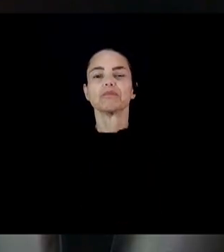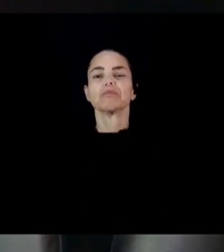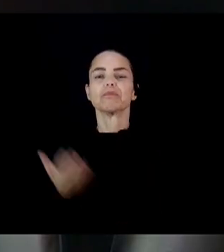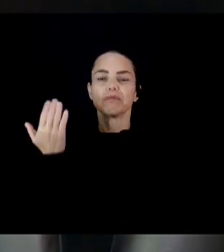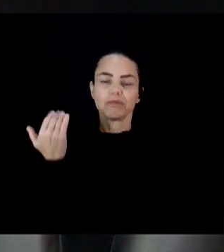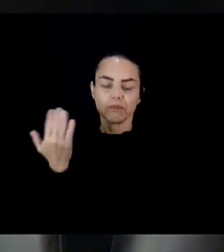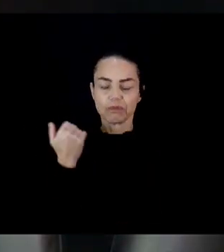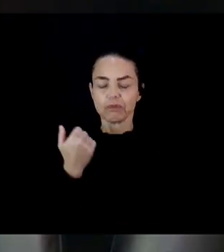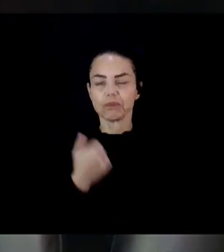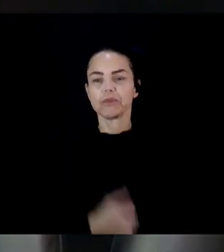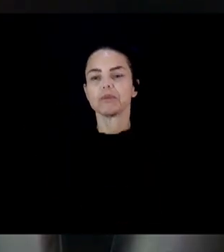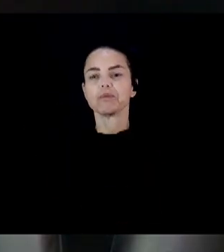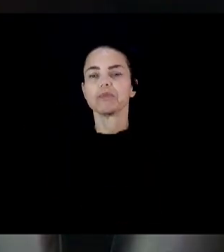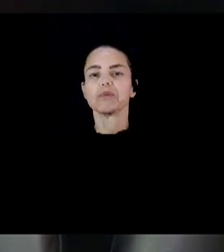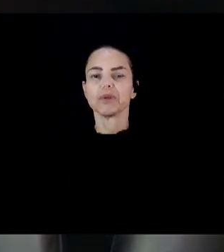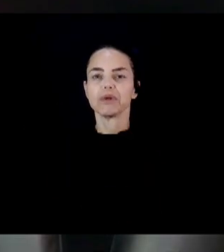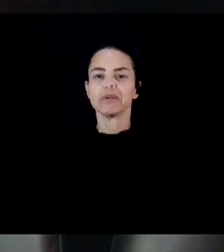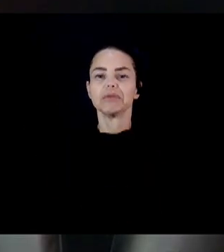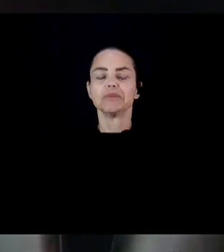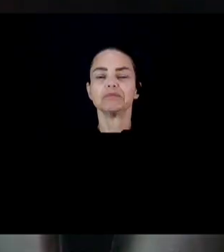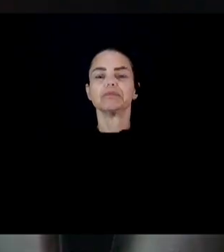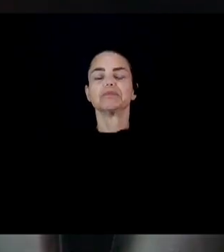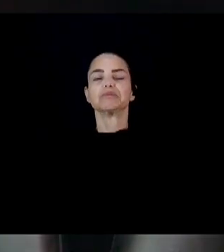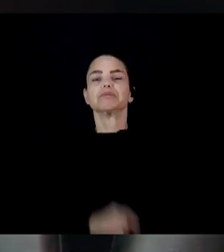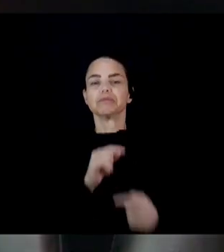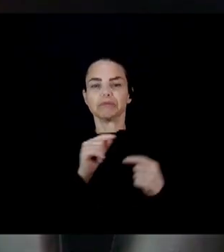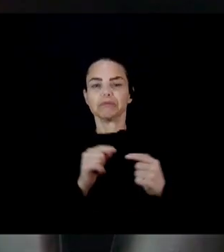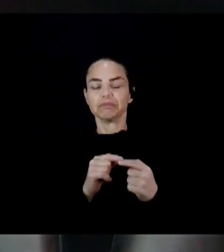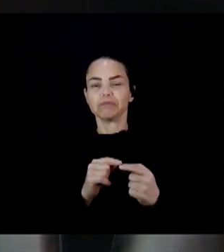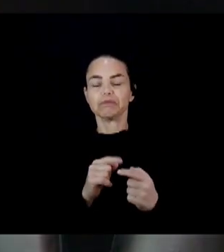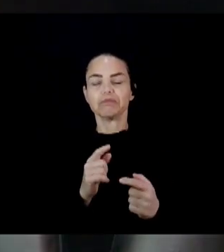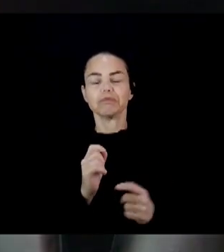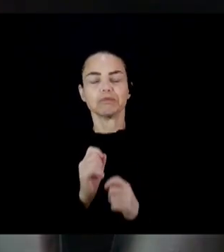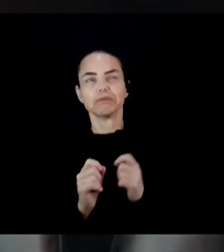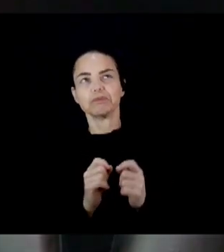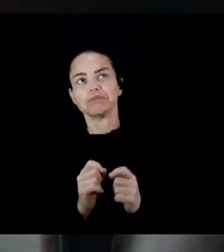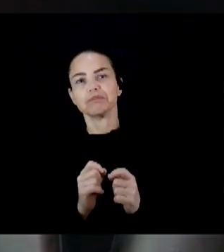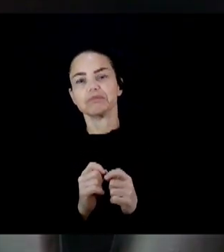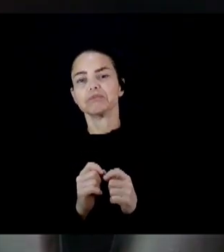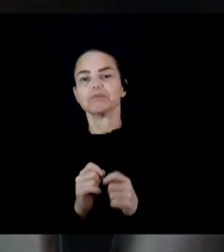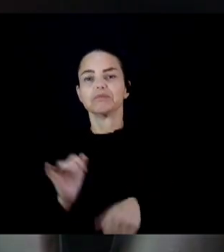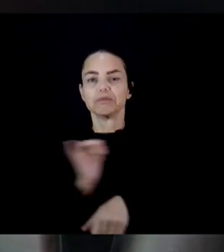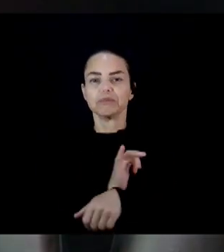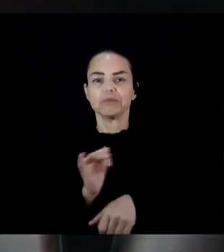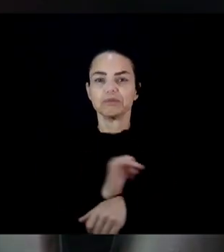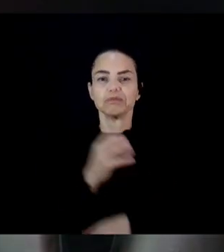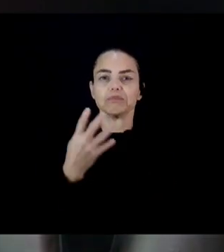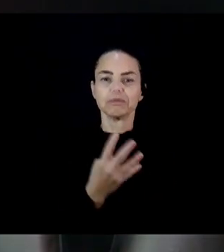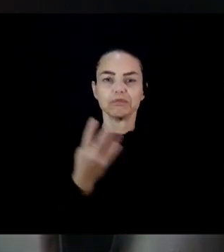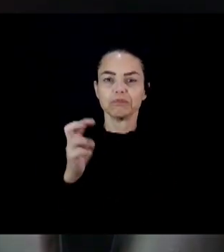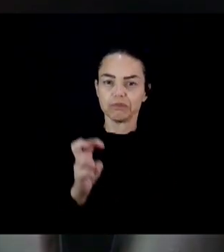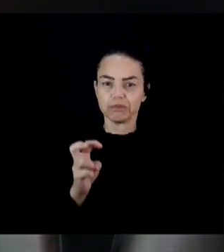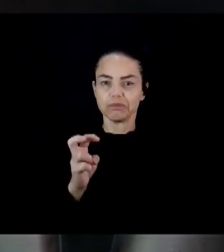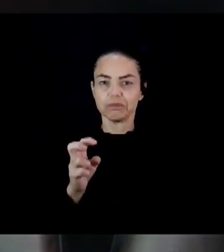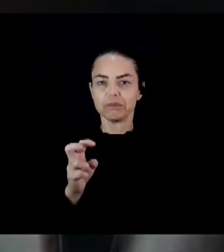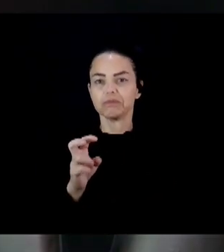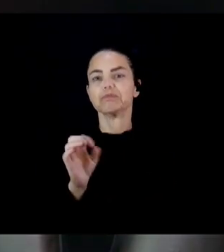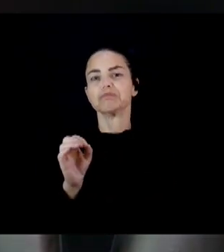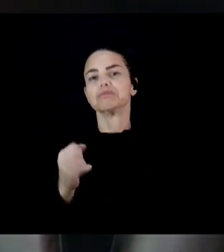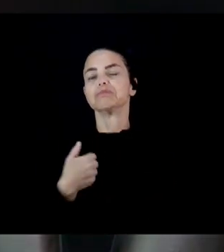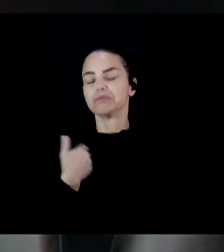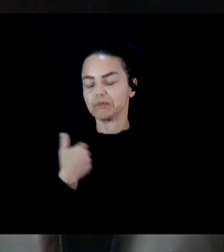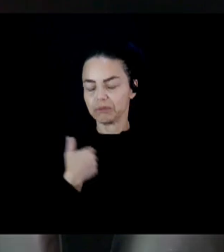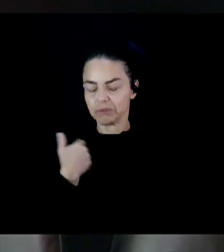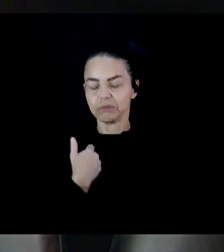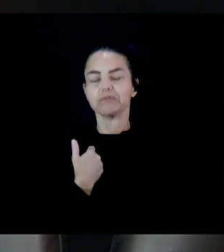Antigamente, a métrica, né, de vida aí era até 45, 50 anos, e a pessoa